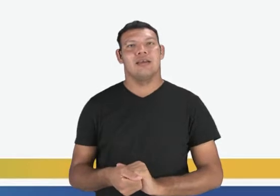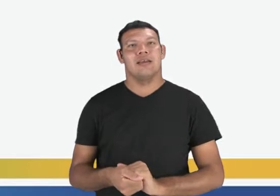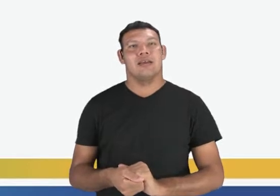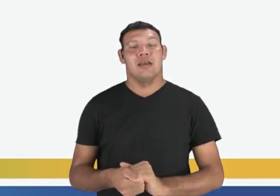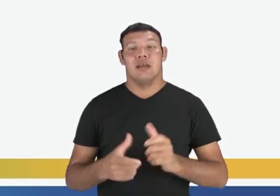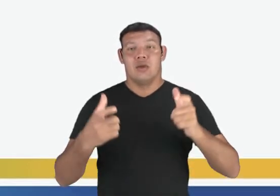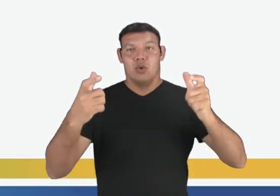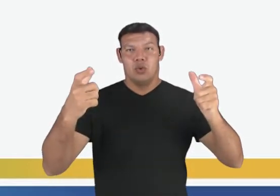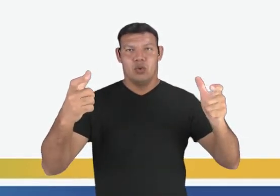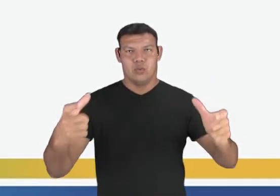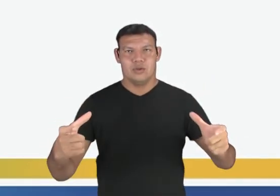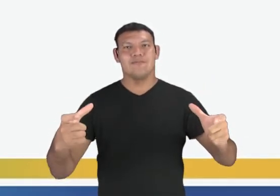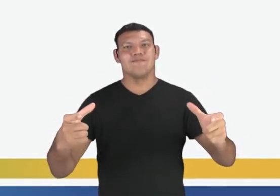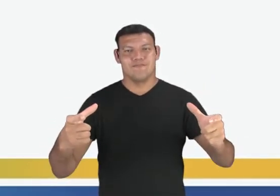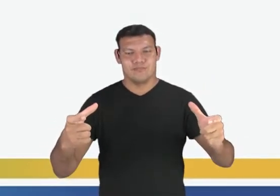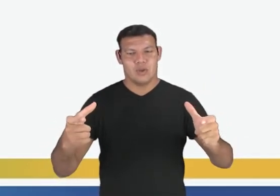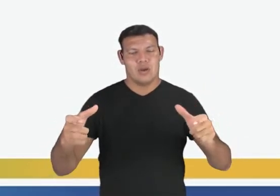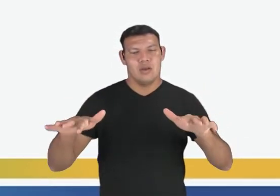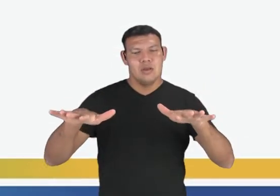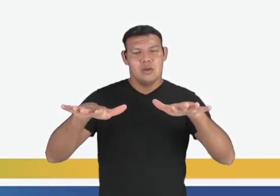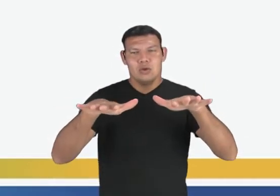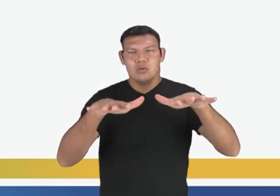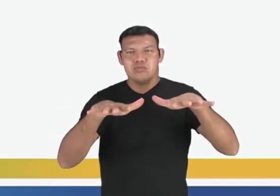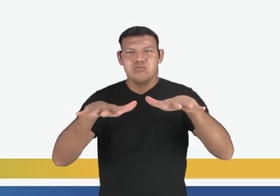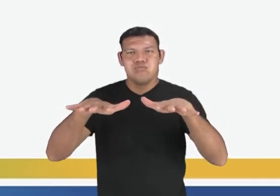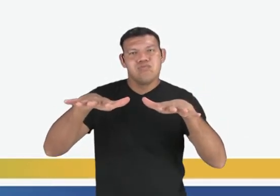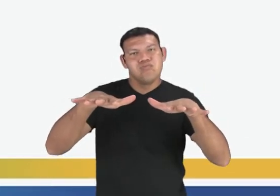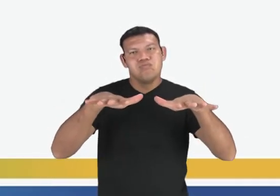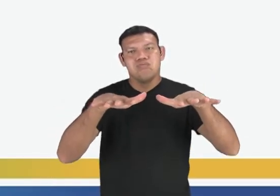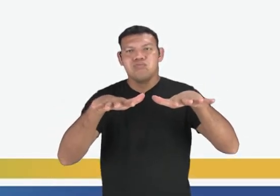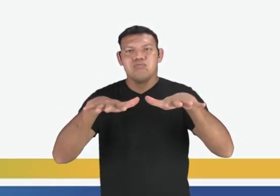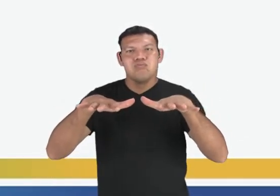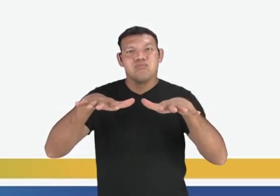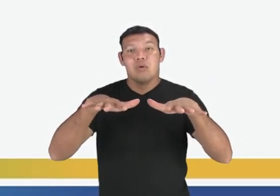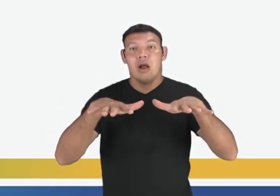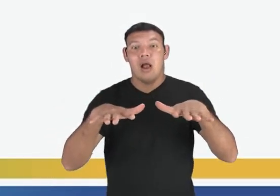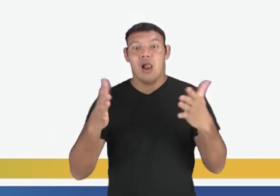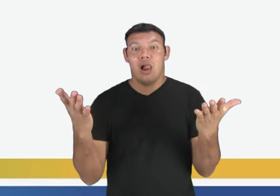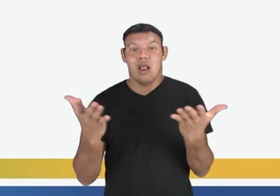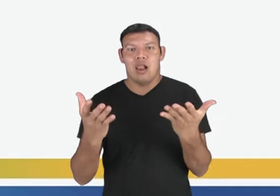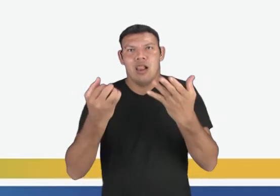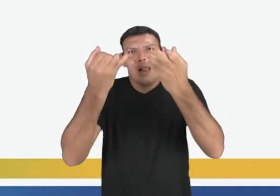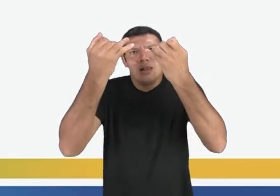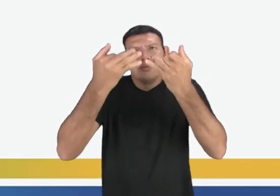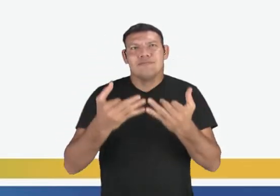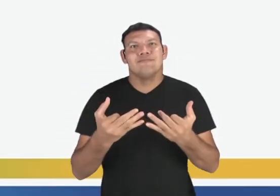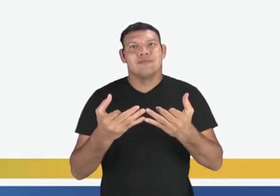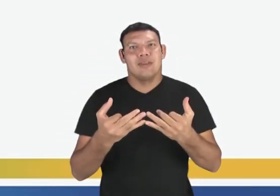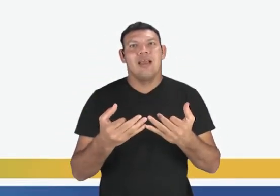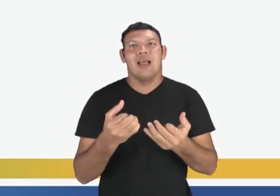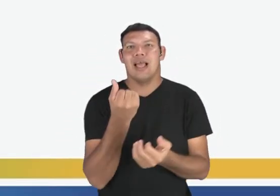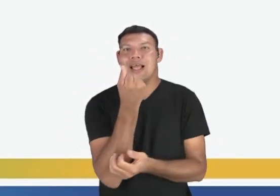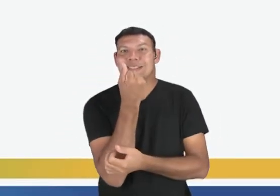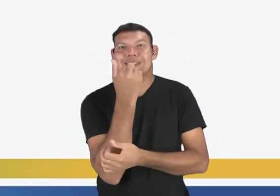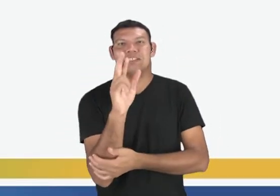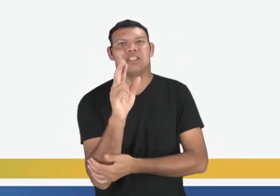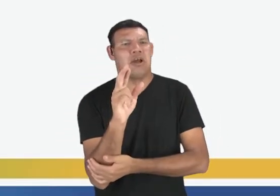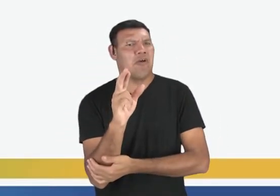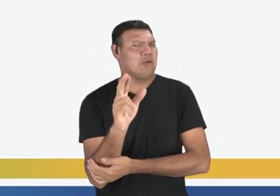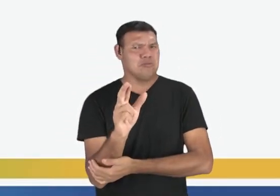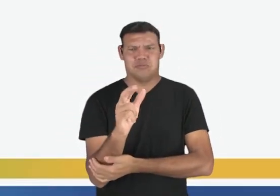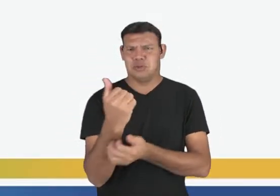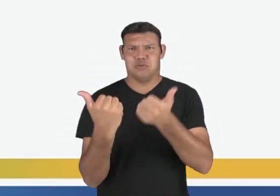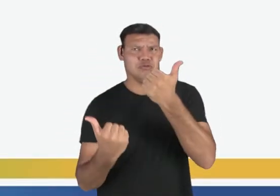Terra era sustentada por água, flutuava sobre água, ele passa a dizer que a Terra flutuava no ar, sem qualquer